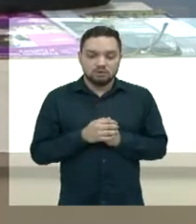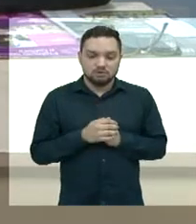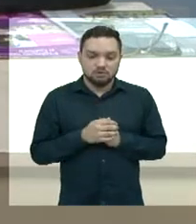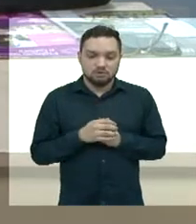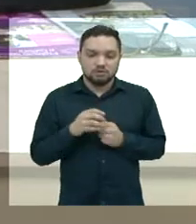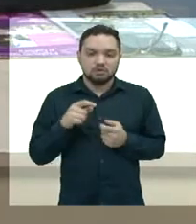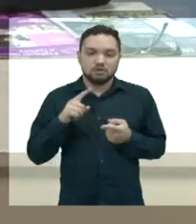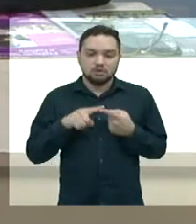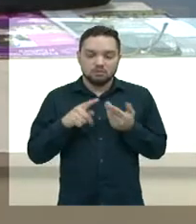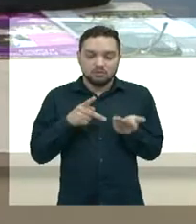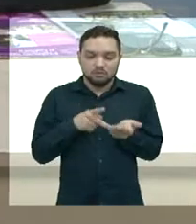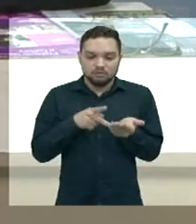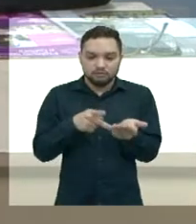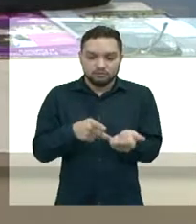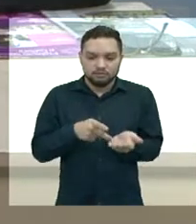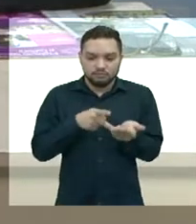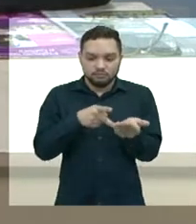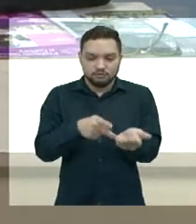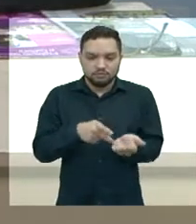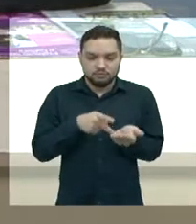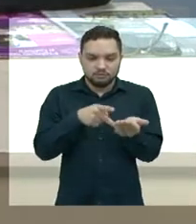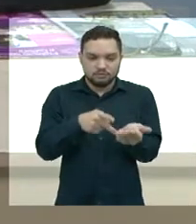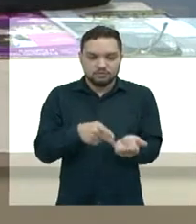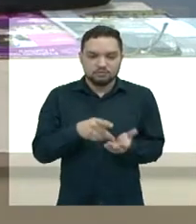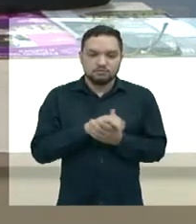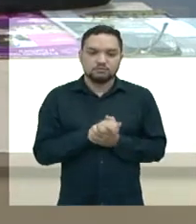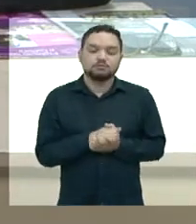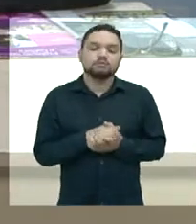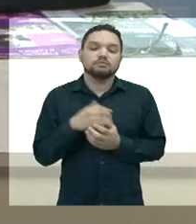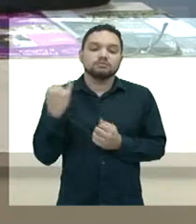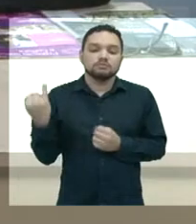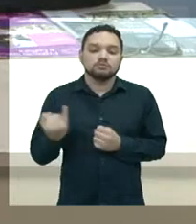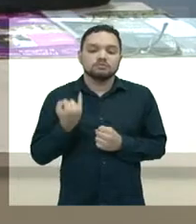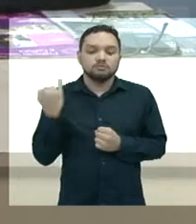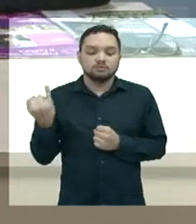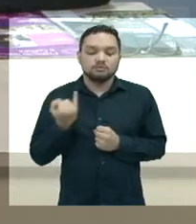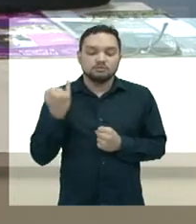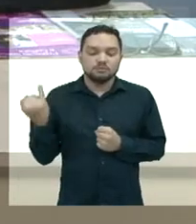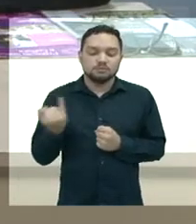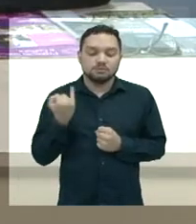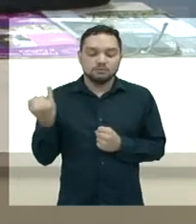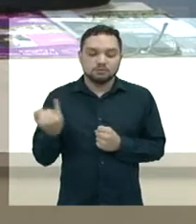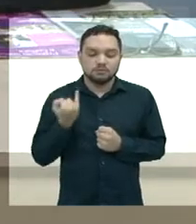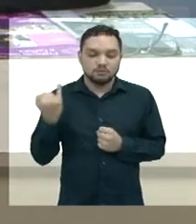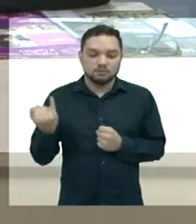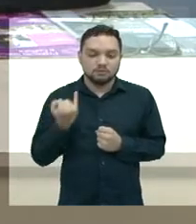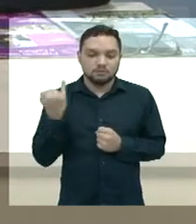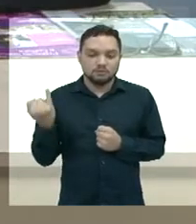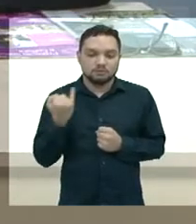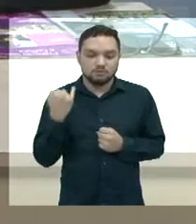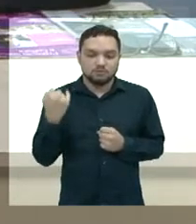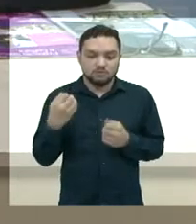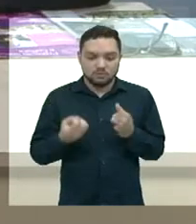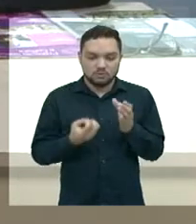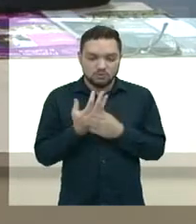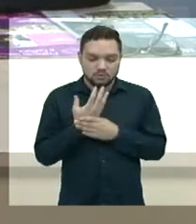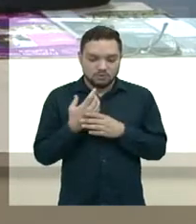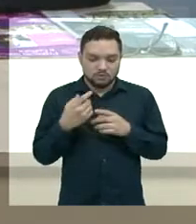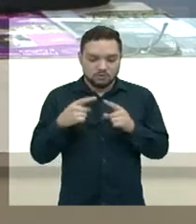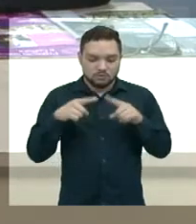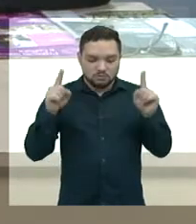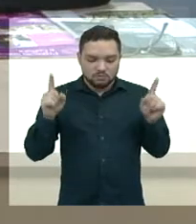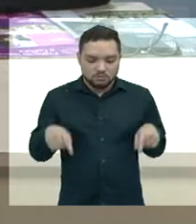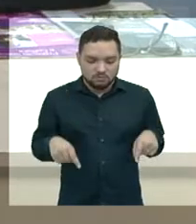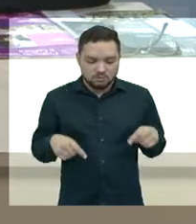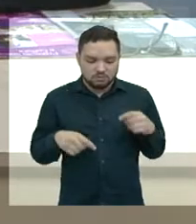do Pecém. É muito importante que haja esta política pública de recursos